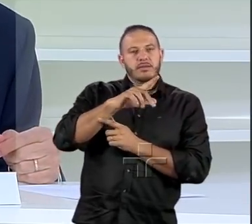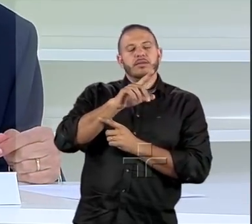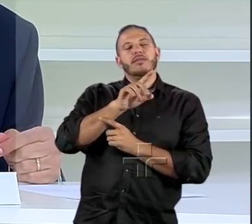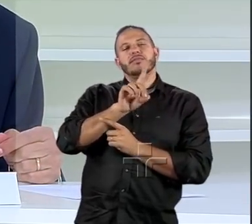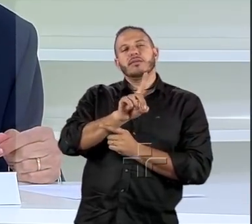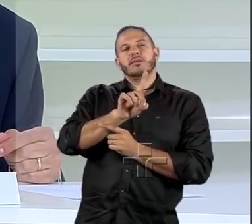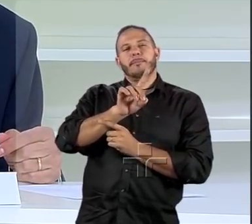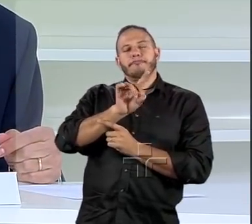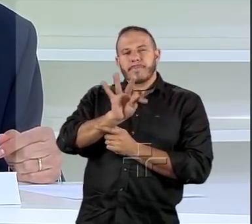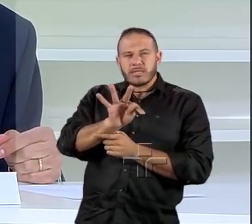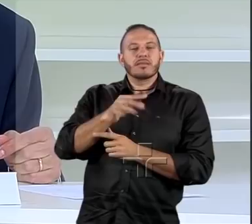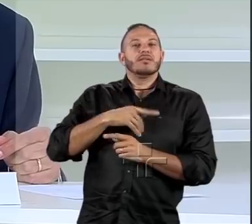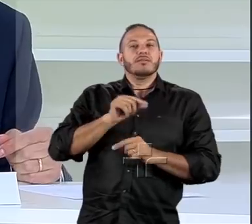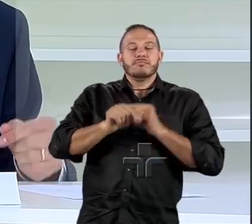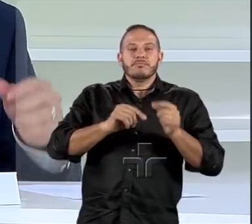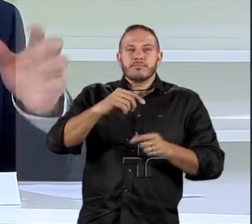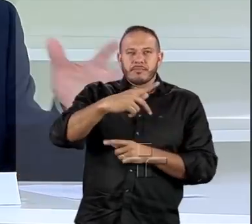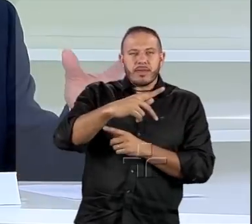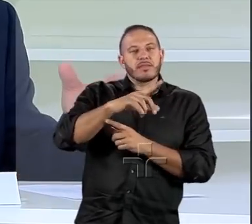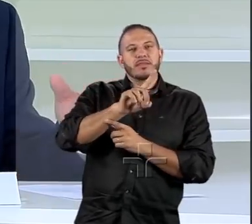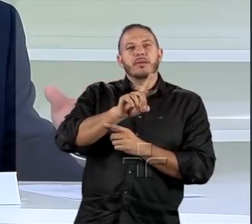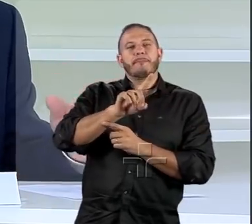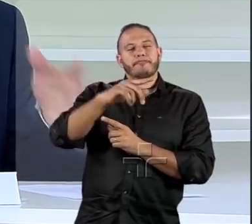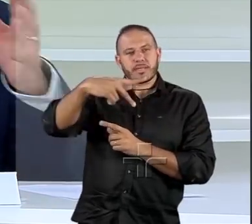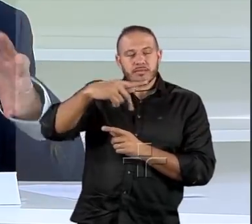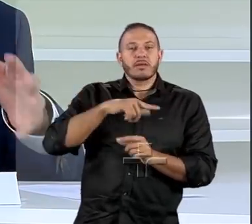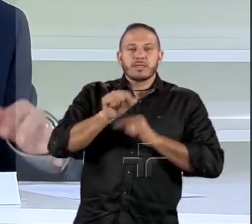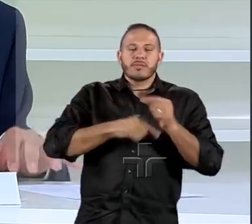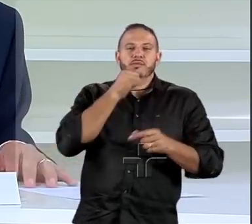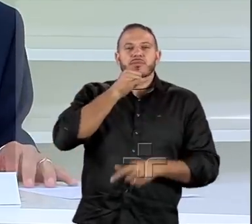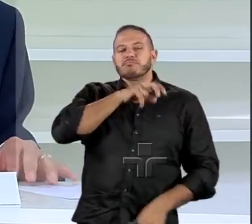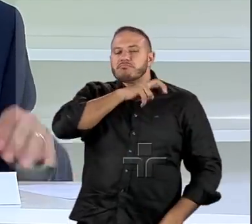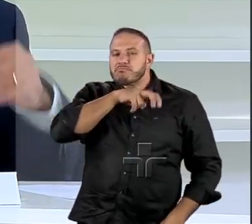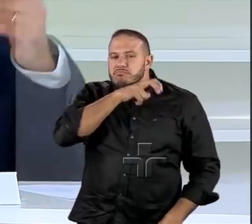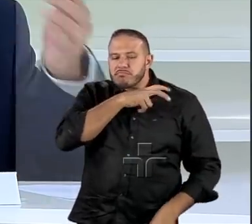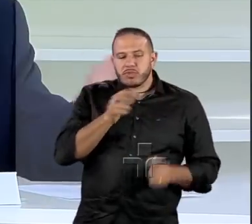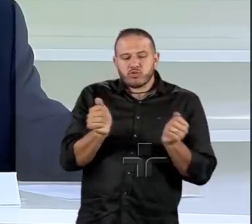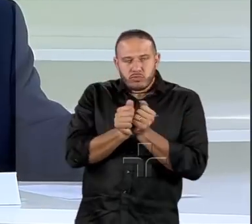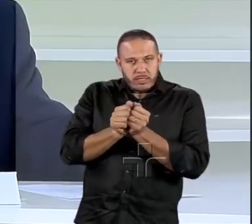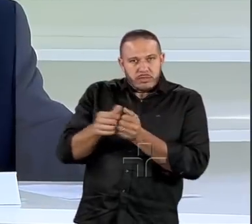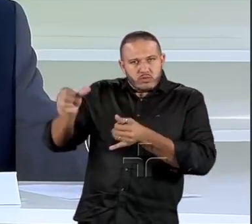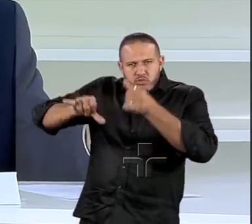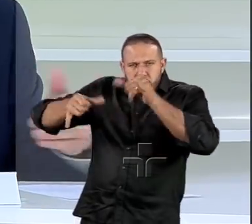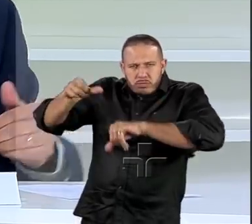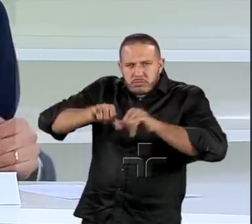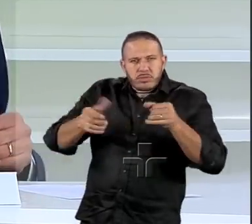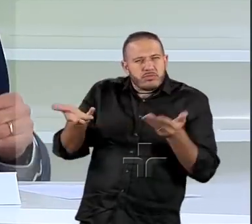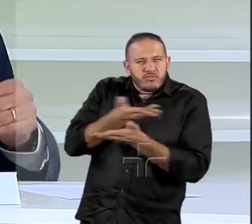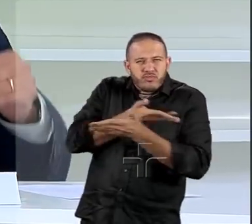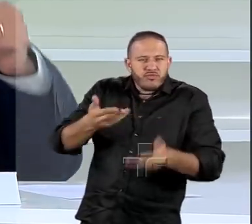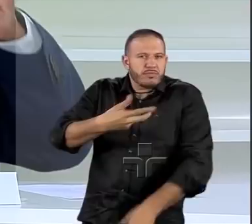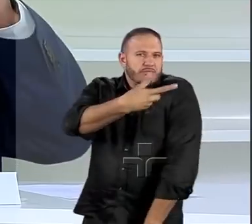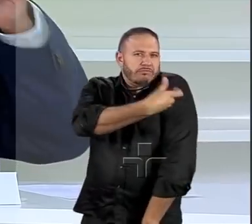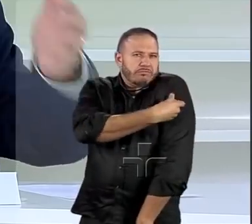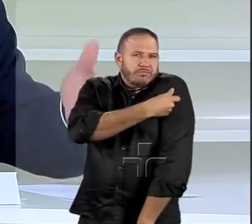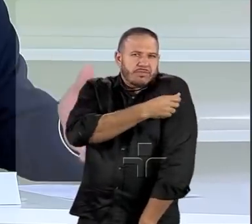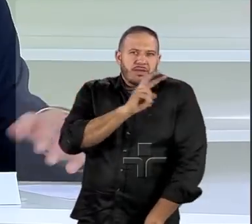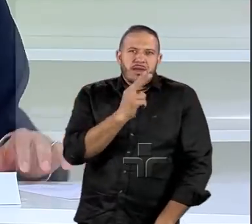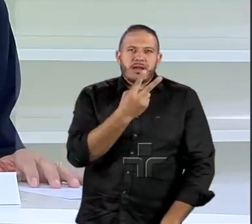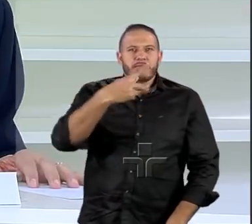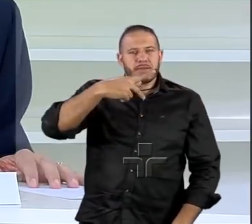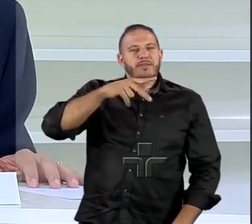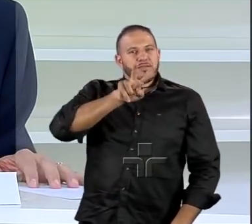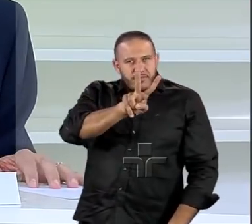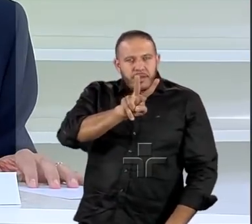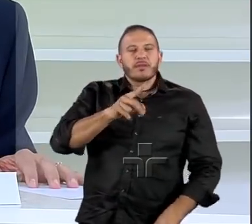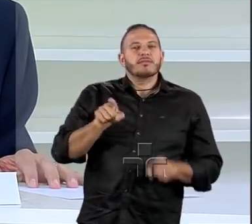para o desenvolvimento produtivo. Então, o Butantan, em parceria com laboratórios, fazendo a vacina HPV, fazendo a